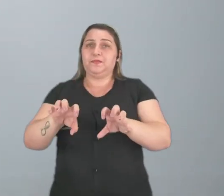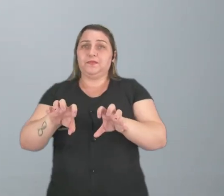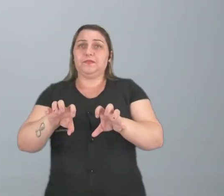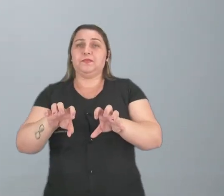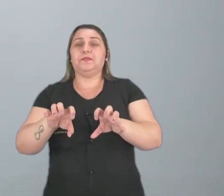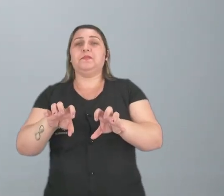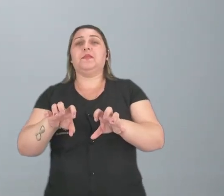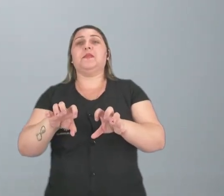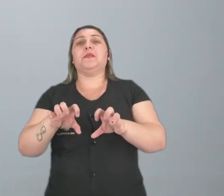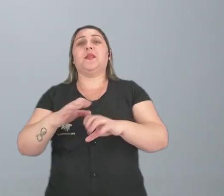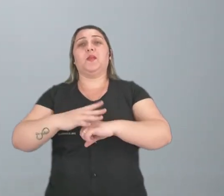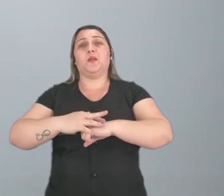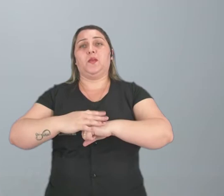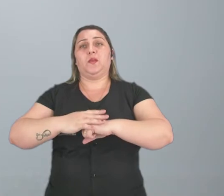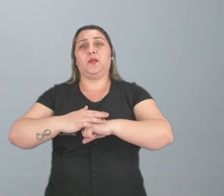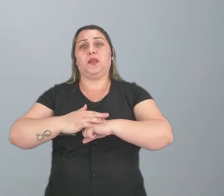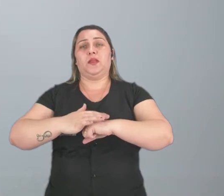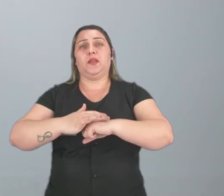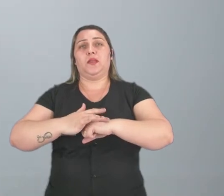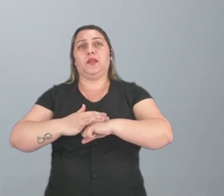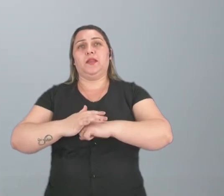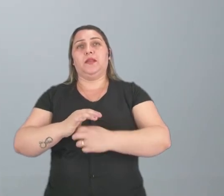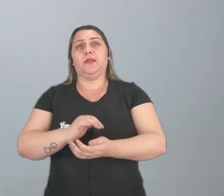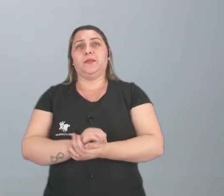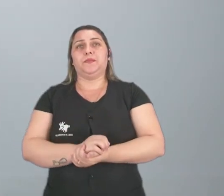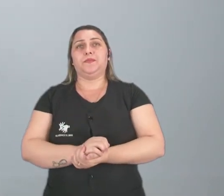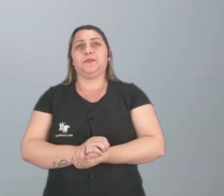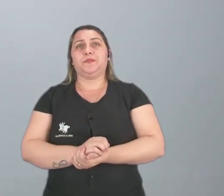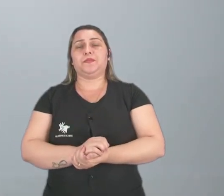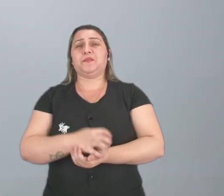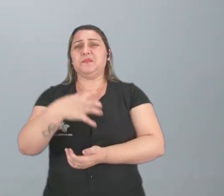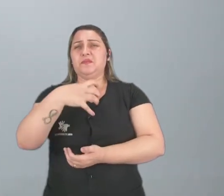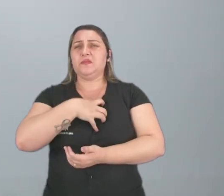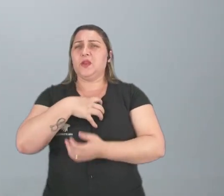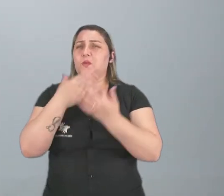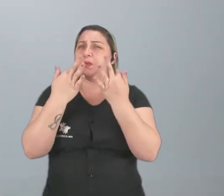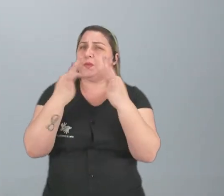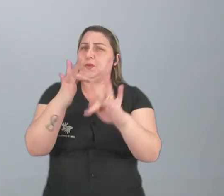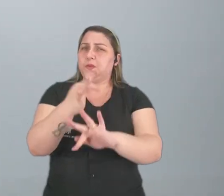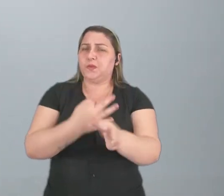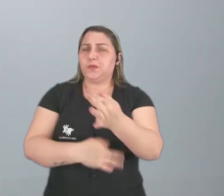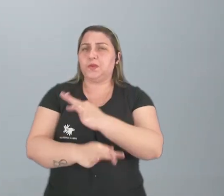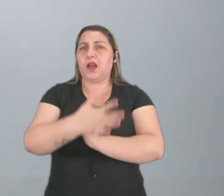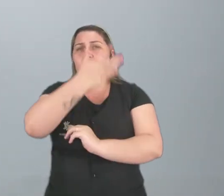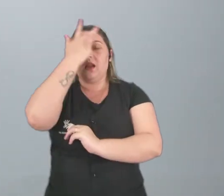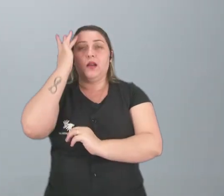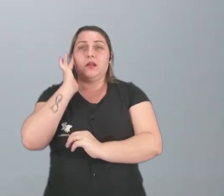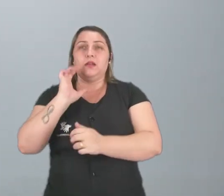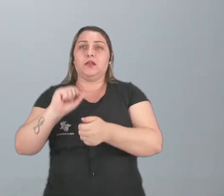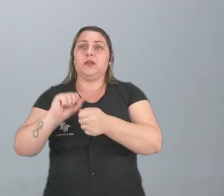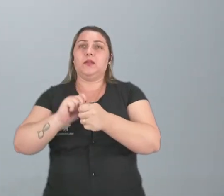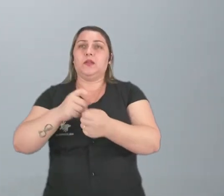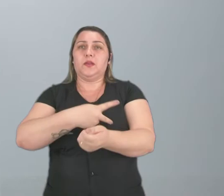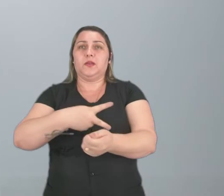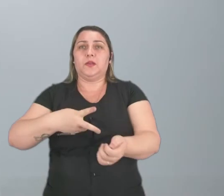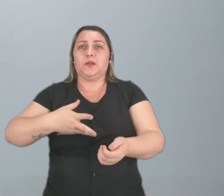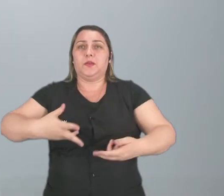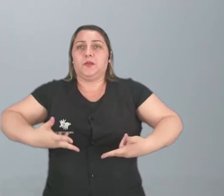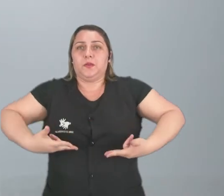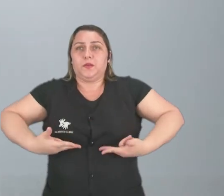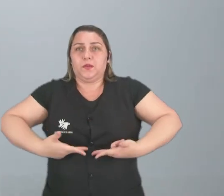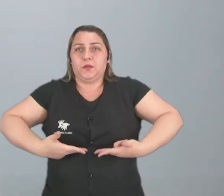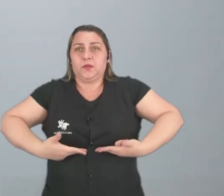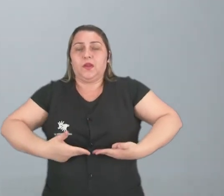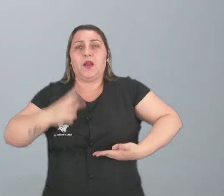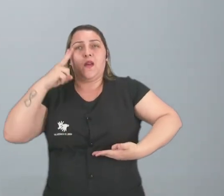essa patologia, ela sente muitas dores, algumas pessoas fazem muitas cirurgias e a gente vai ver um